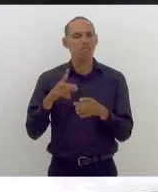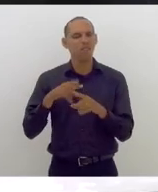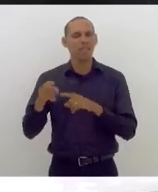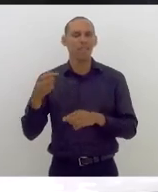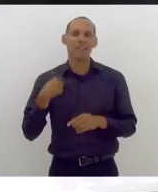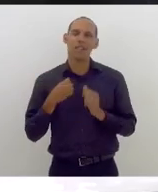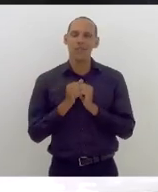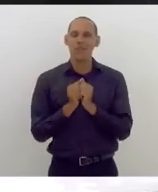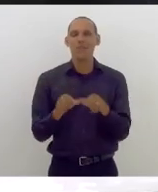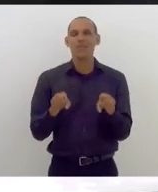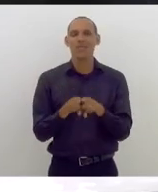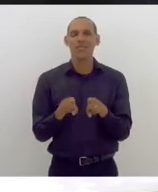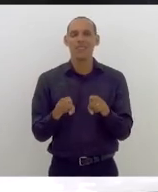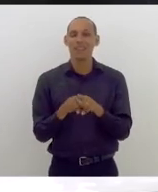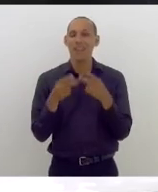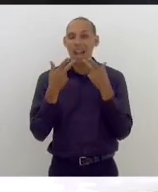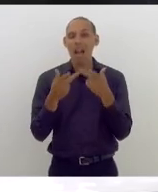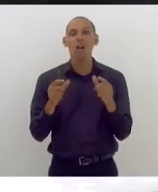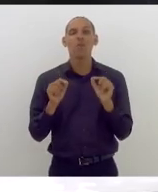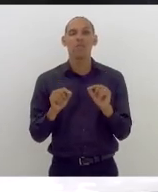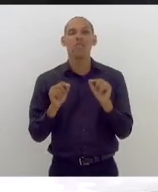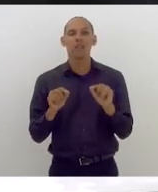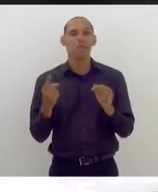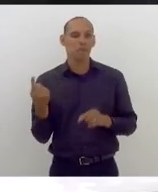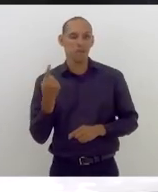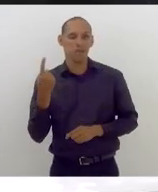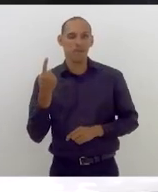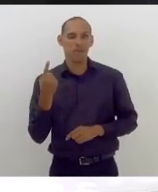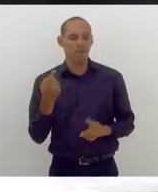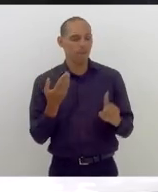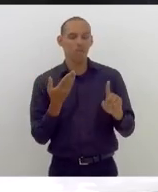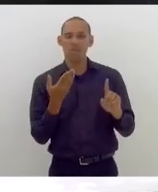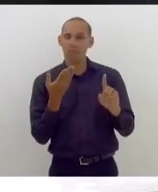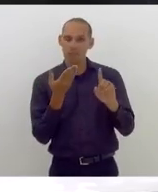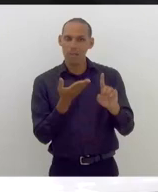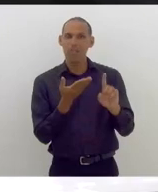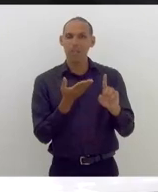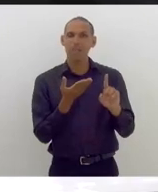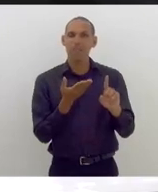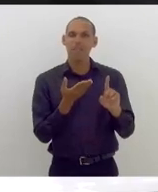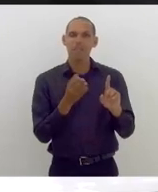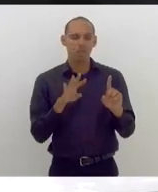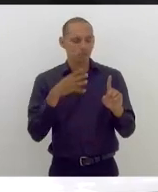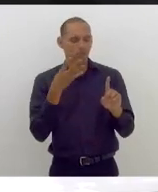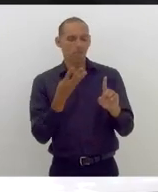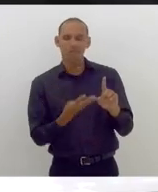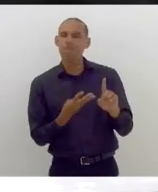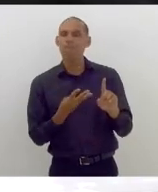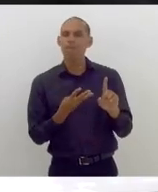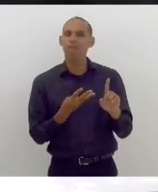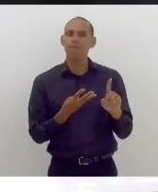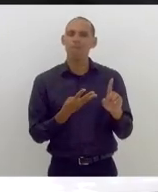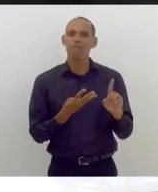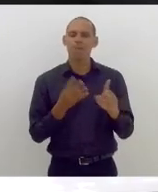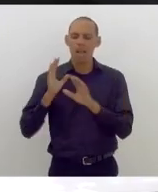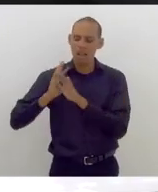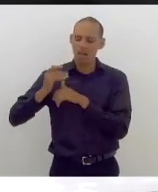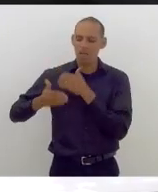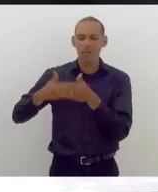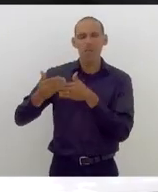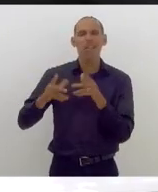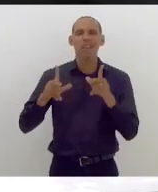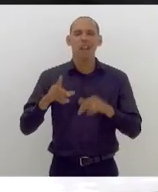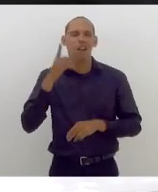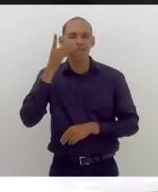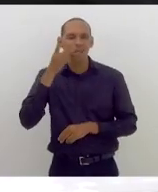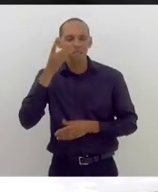falar, Léo, primeiro que você, homenageando, acho que Léo é um super vereador, tem uma carreira meteórica como deputado, foi